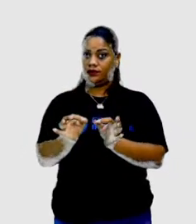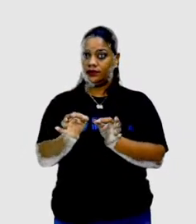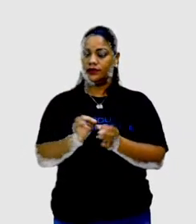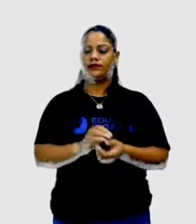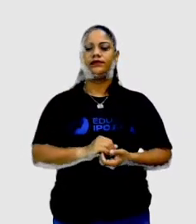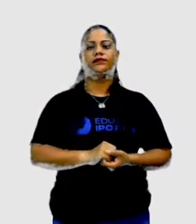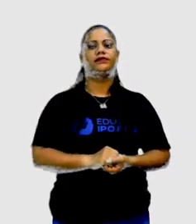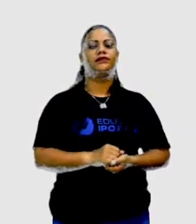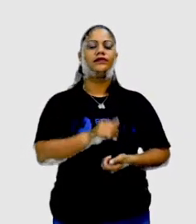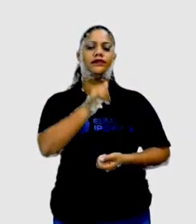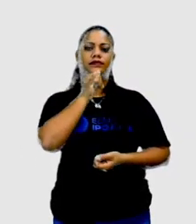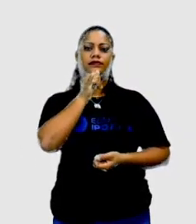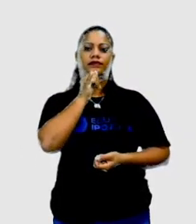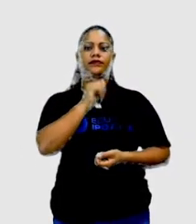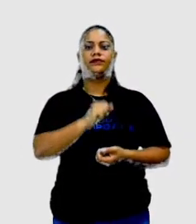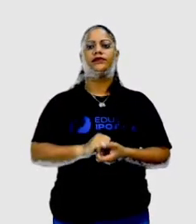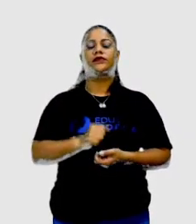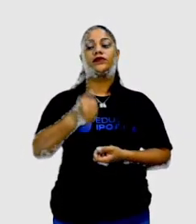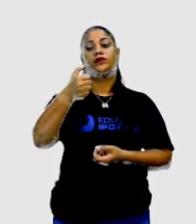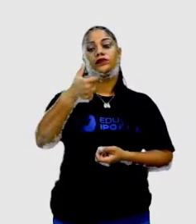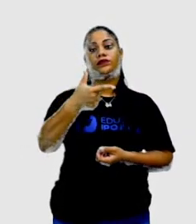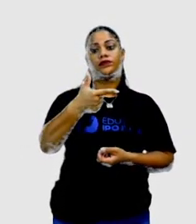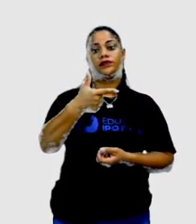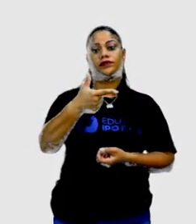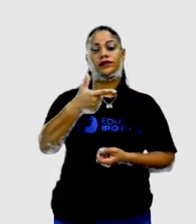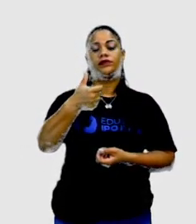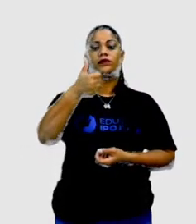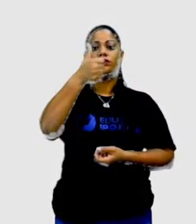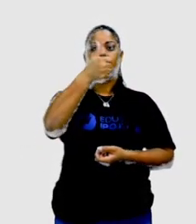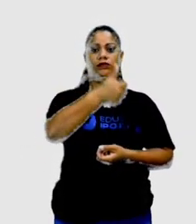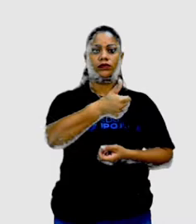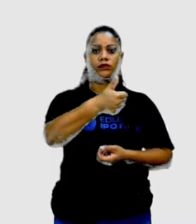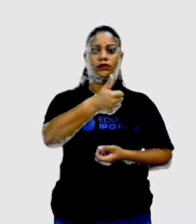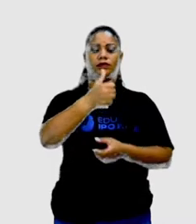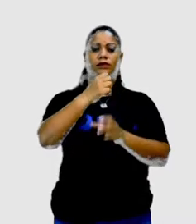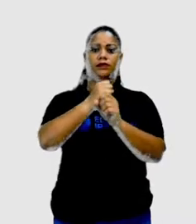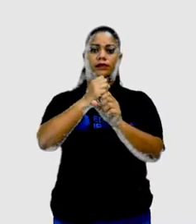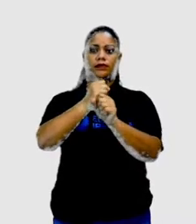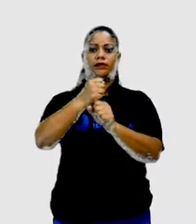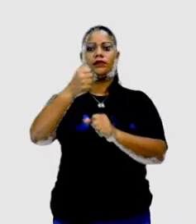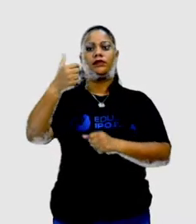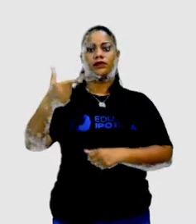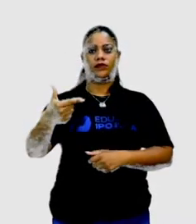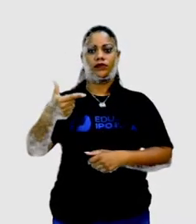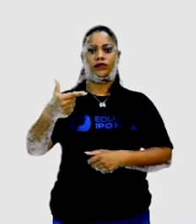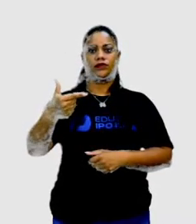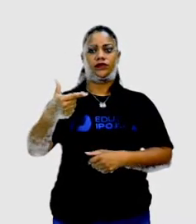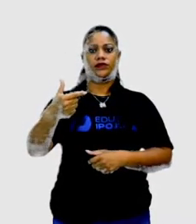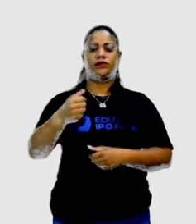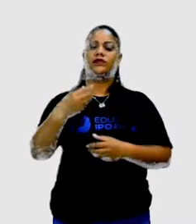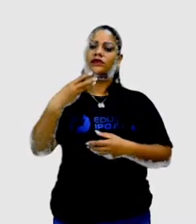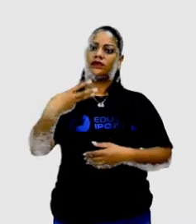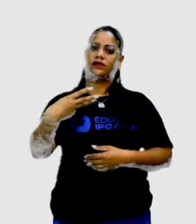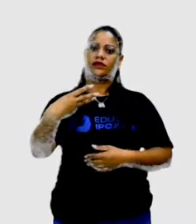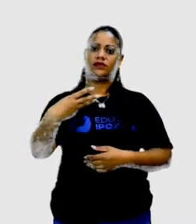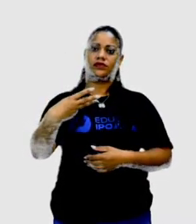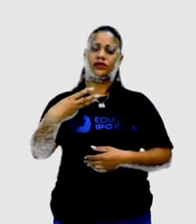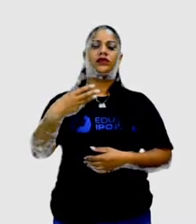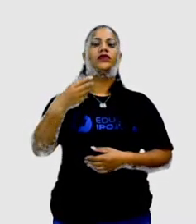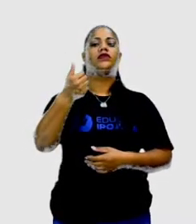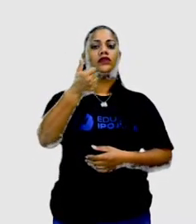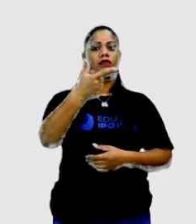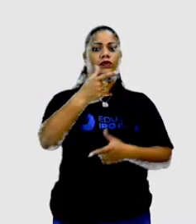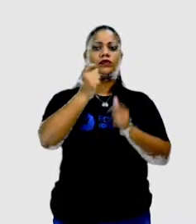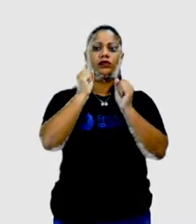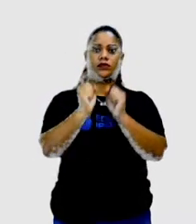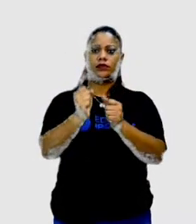Então, por exemplo, 12. 1 mais 2. Quanto dá? 3. 12